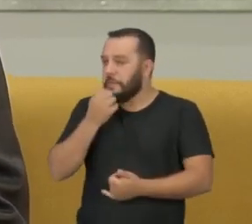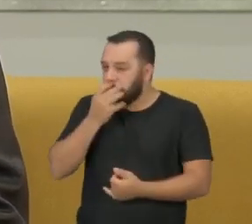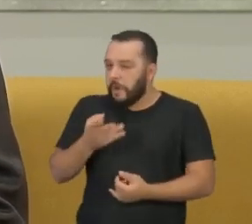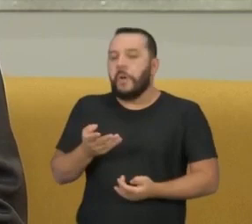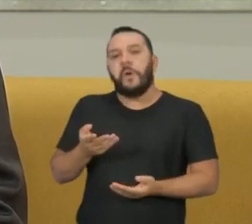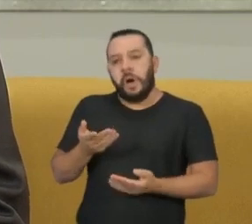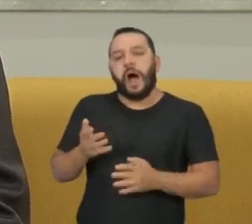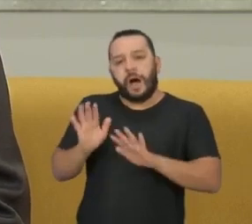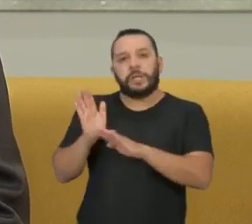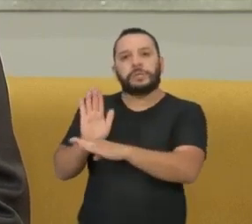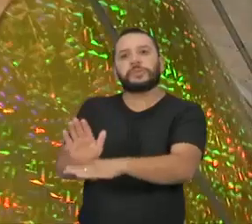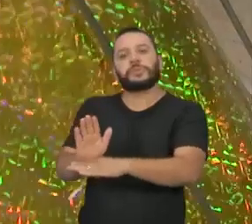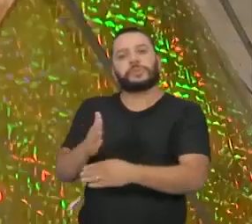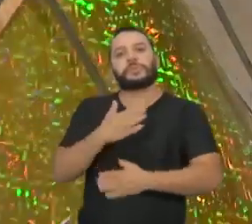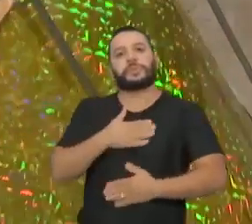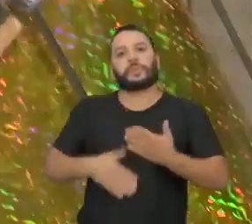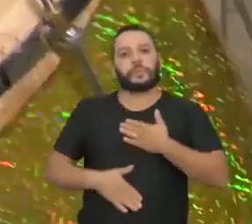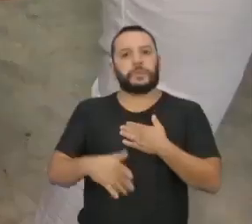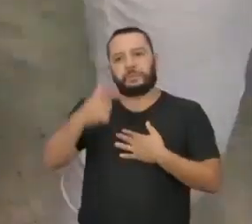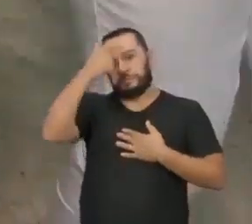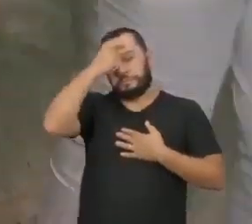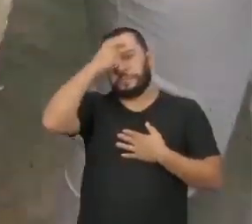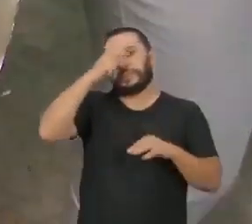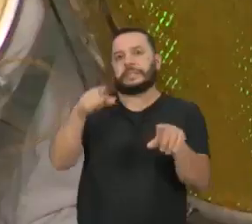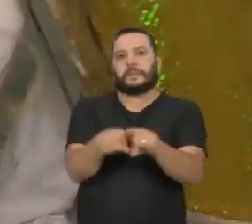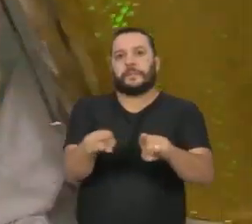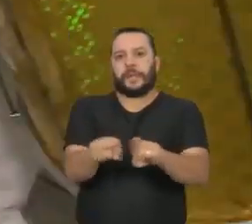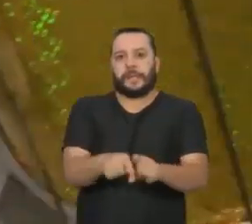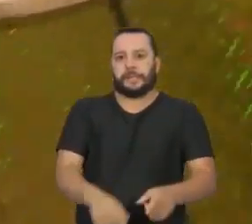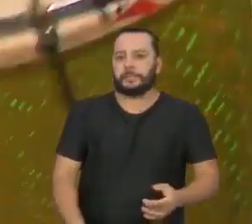benefícios para o corpo e para a mente.